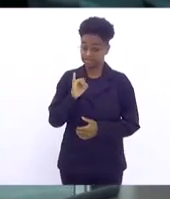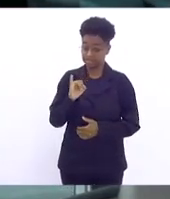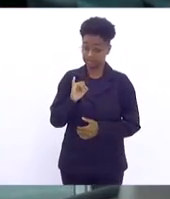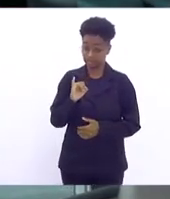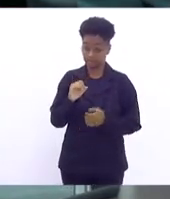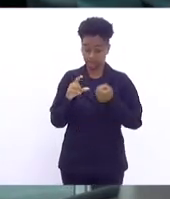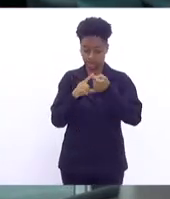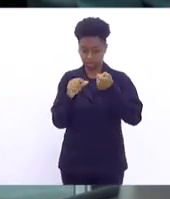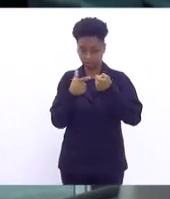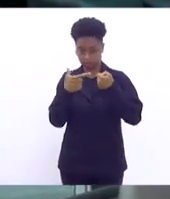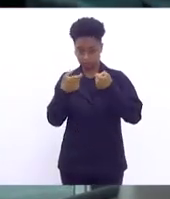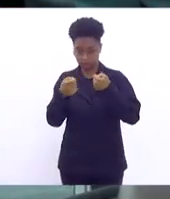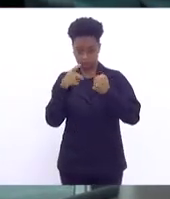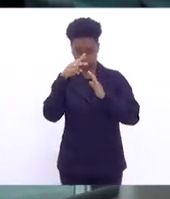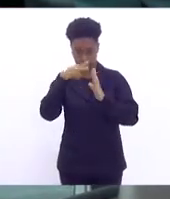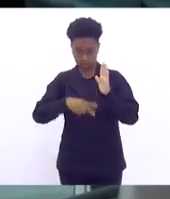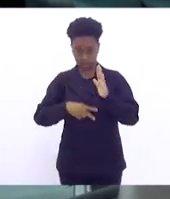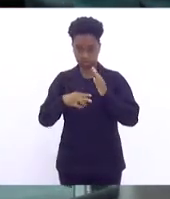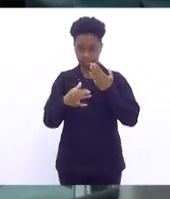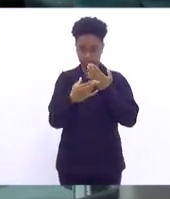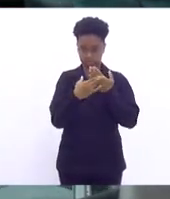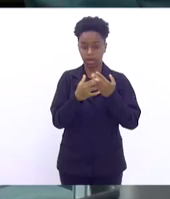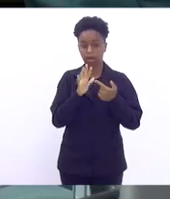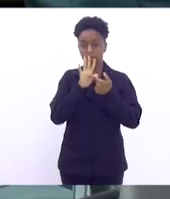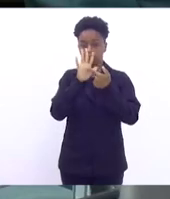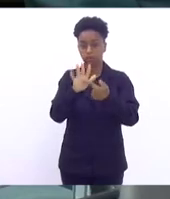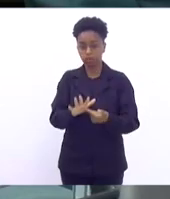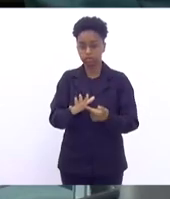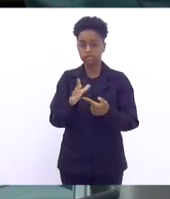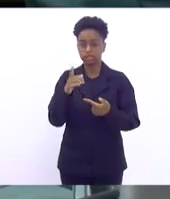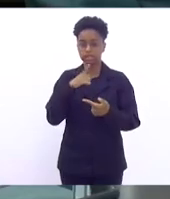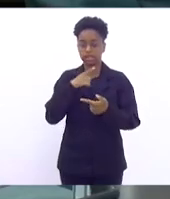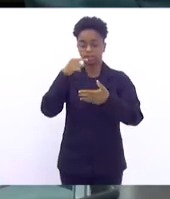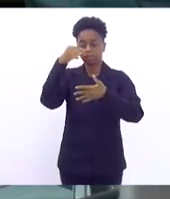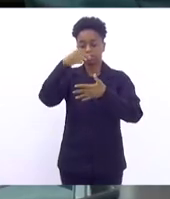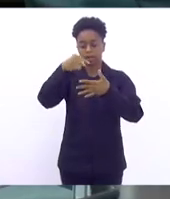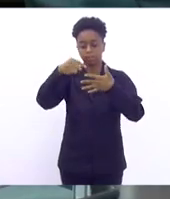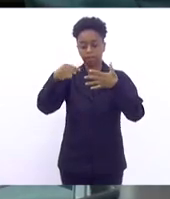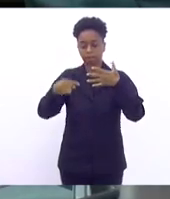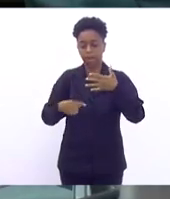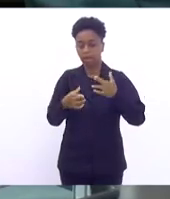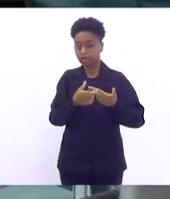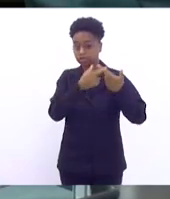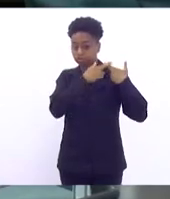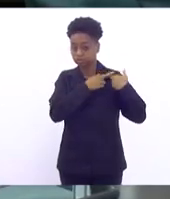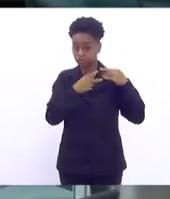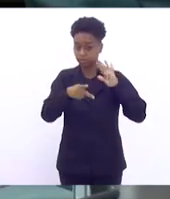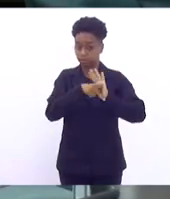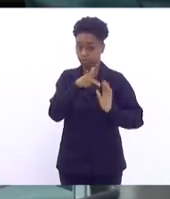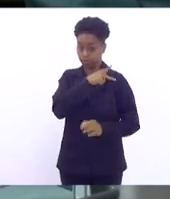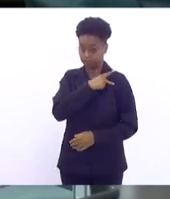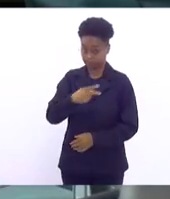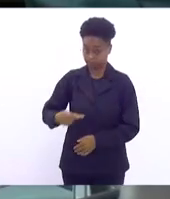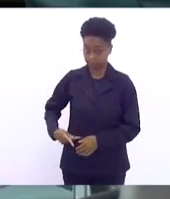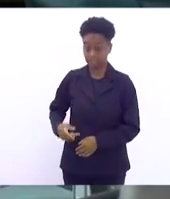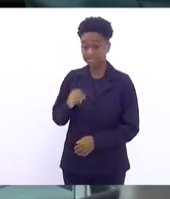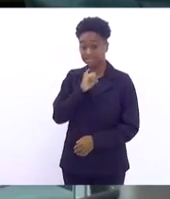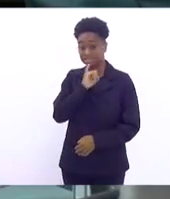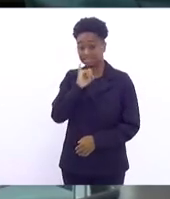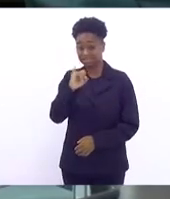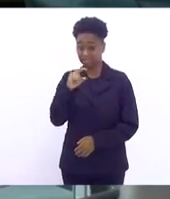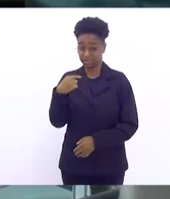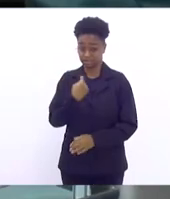20 do Regimento Interno são atribuições do presidente Se nós formos